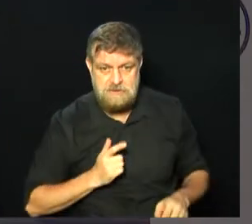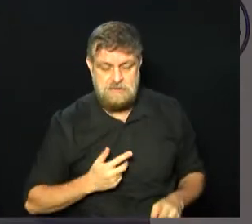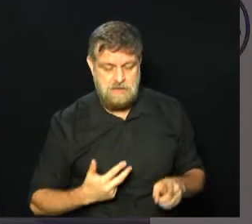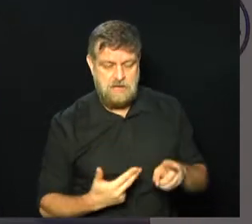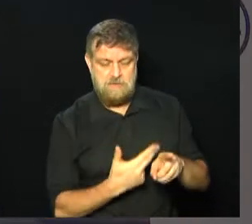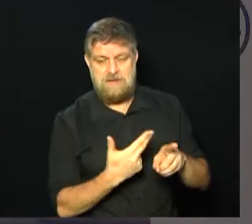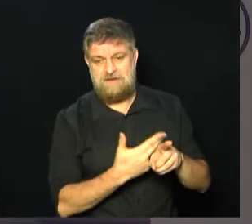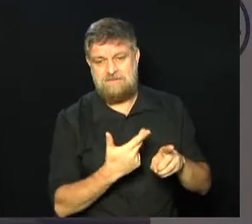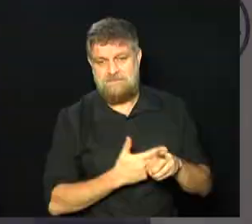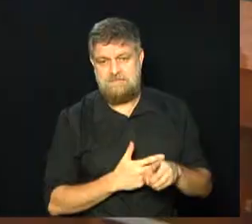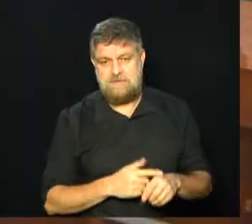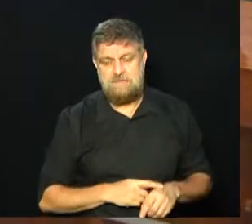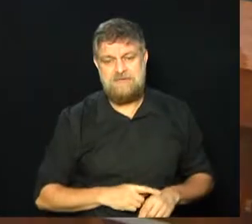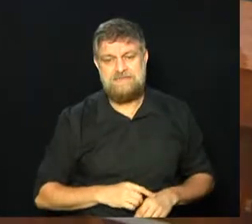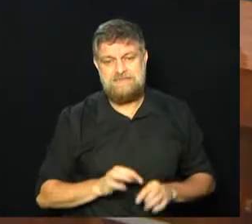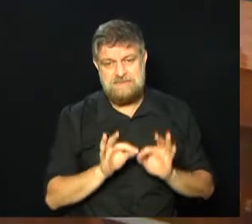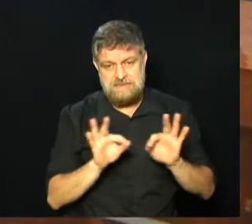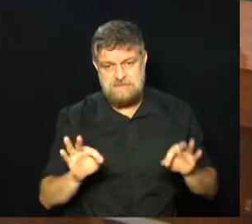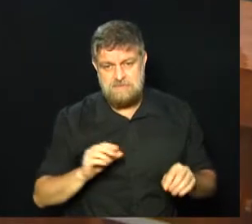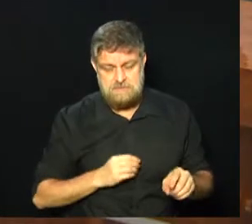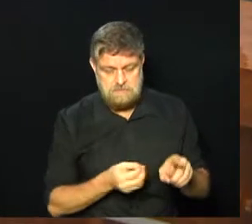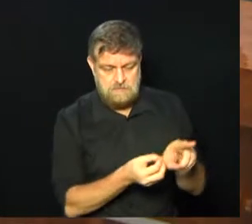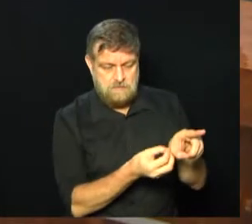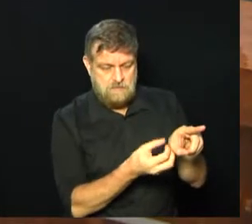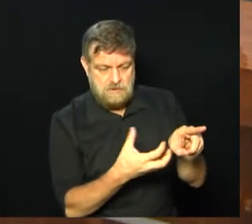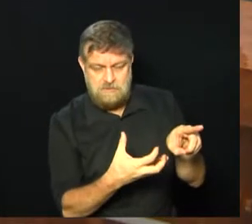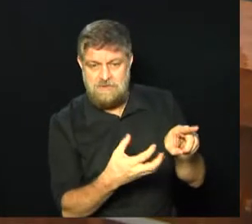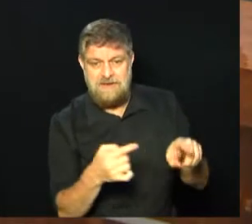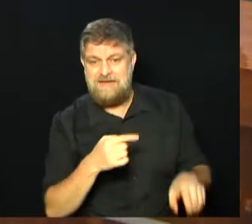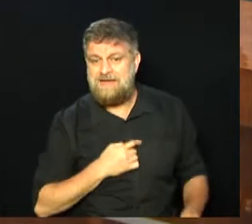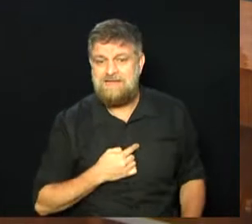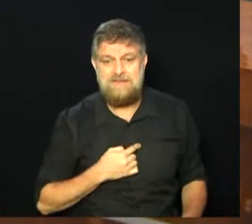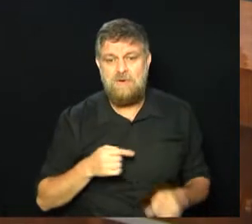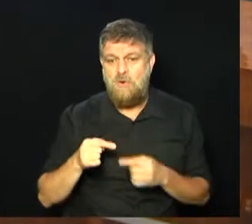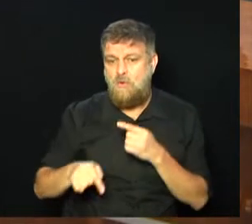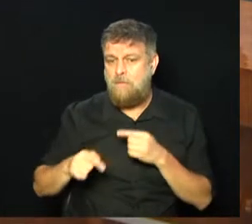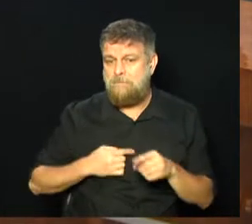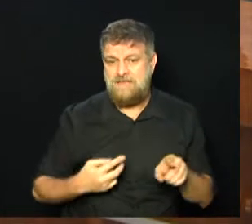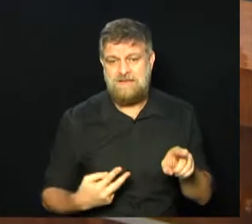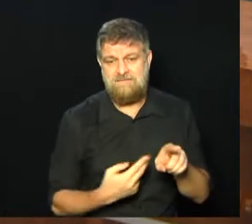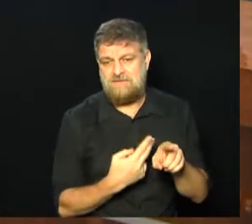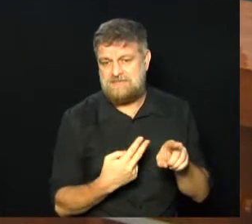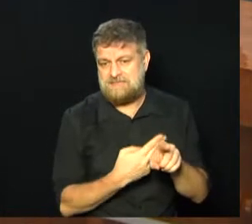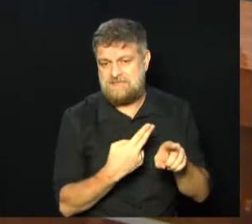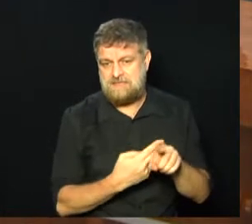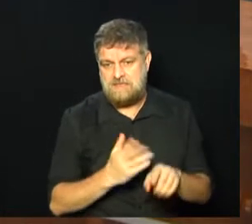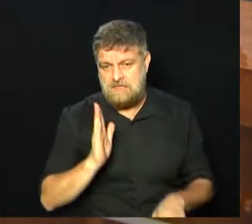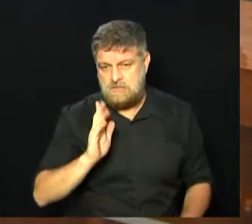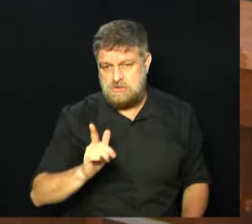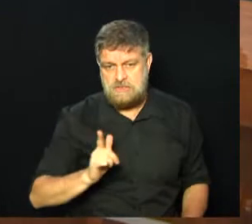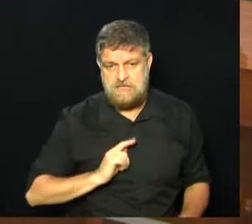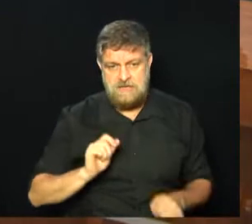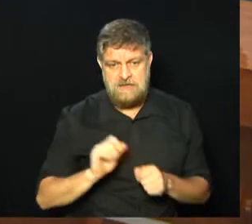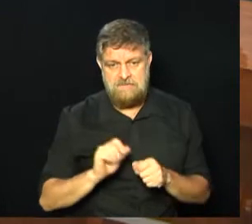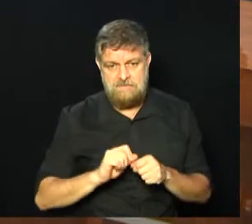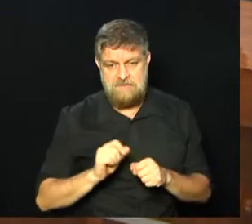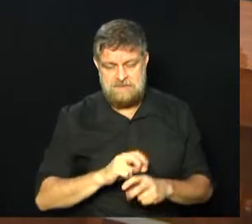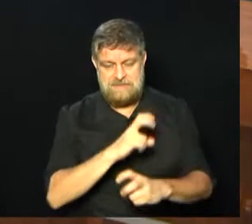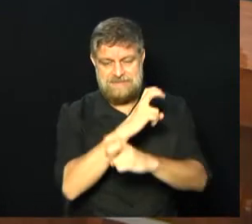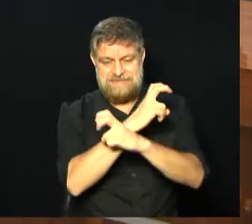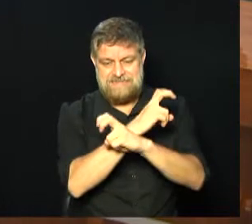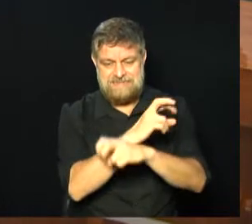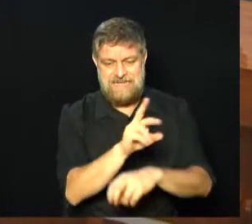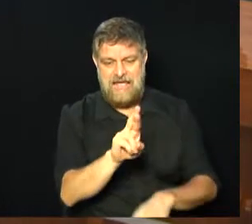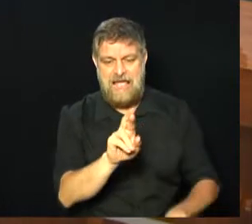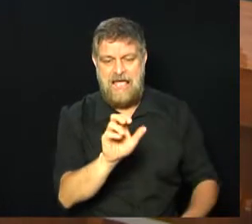muitos casos, doutor, quando ele cresce um pouco, dependendo, não é indicado nem fazer mais cirurgia, você já indica o tratamento com radioterapia. Sim. E